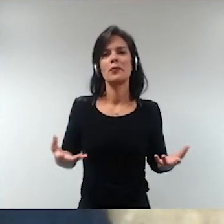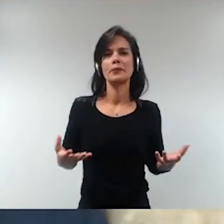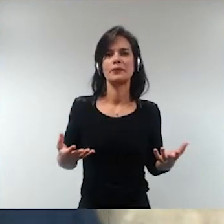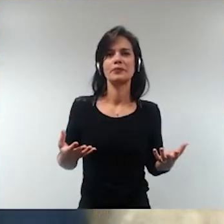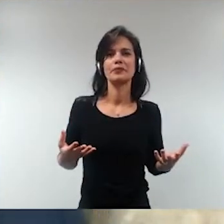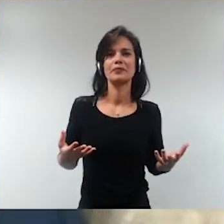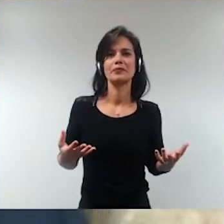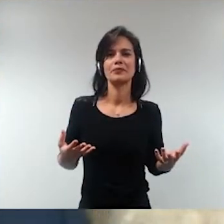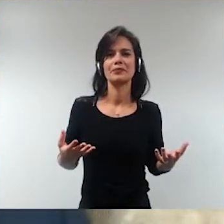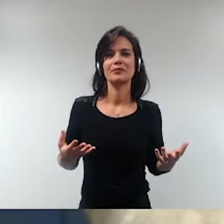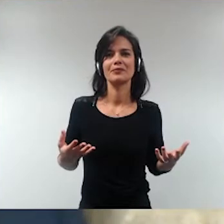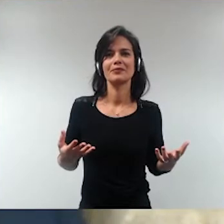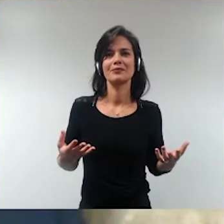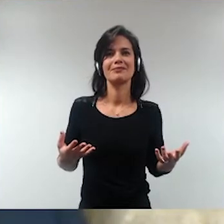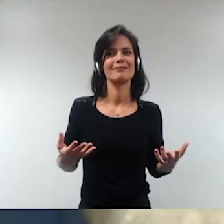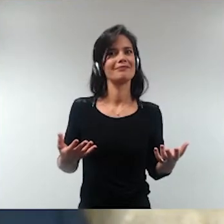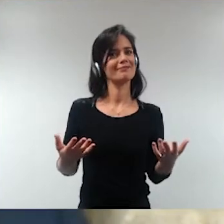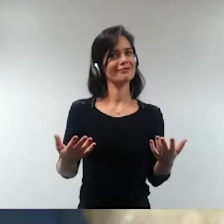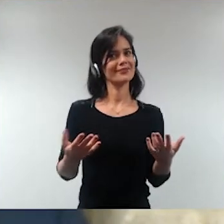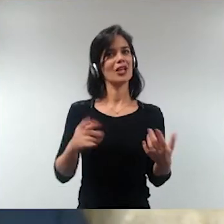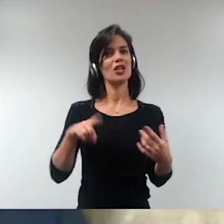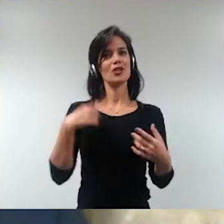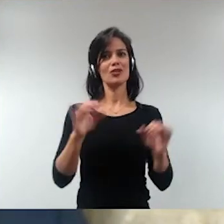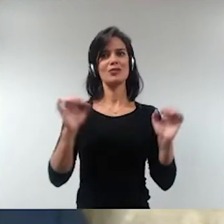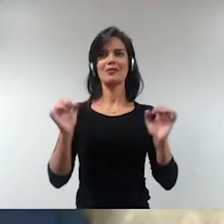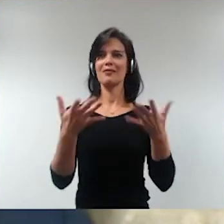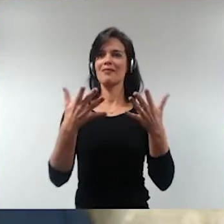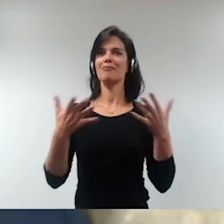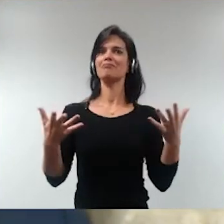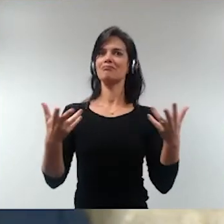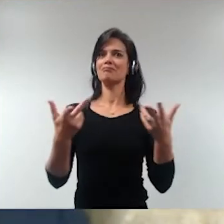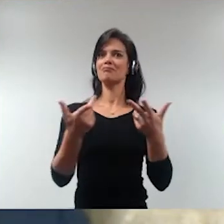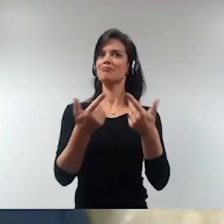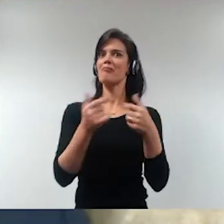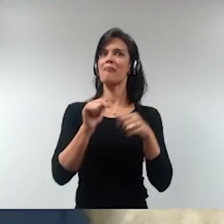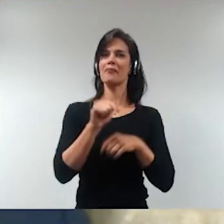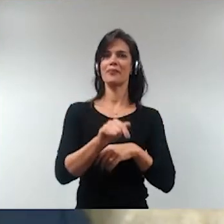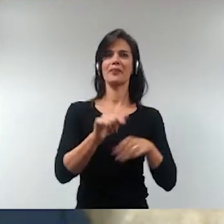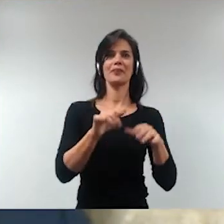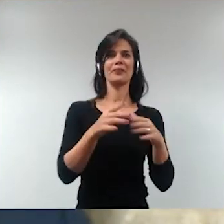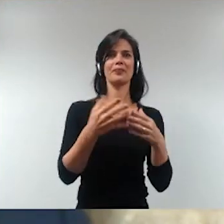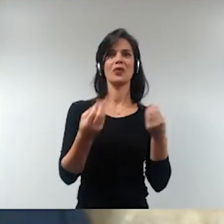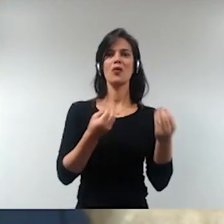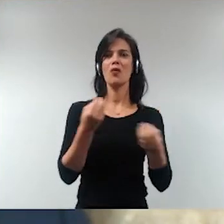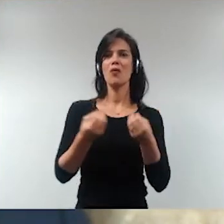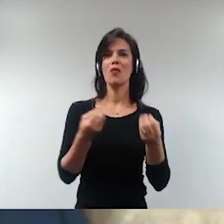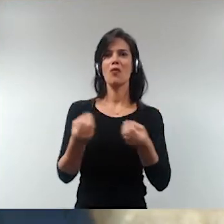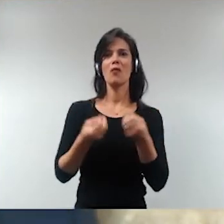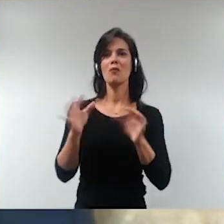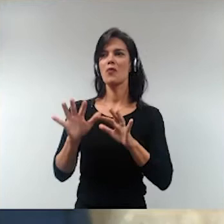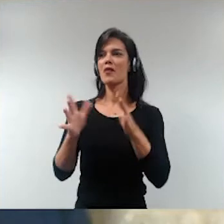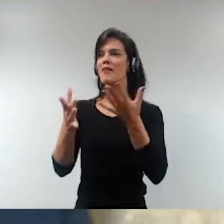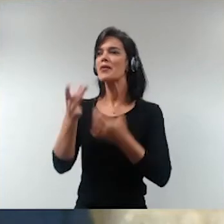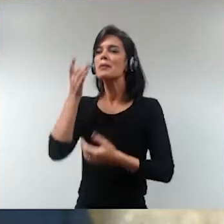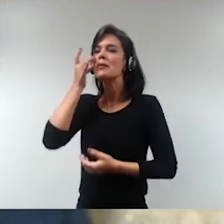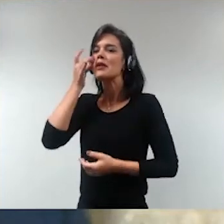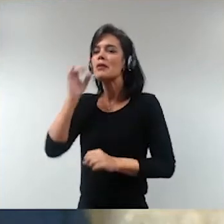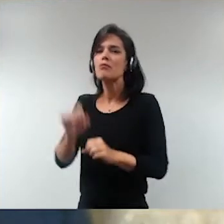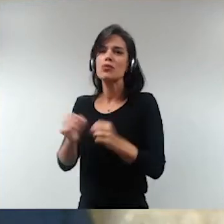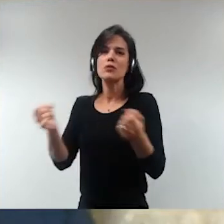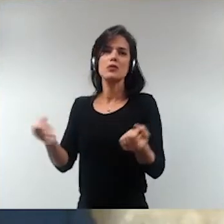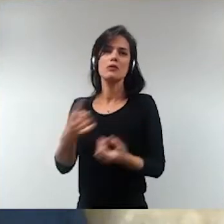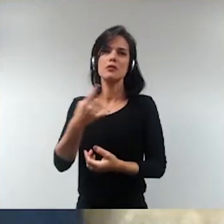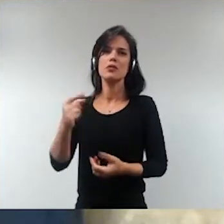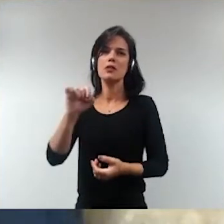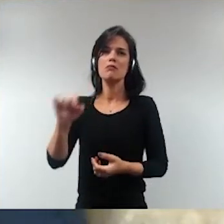esse alcance que nós temos aqui, realizando hoje, de forma presencial? Não dava, era impossível.